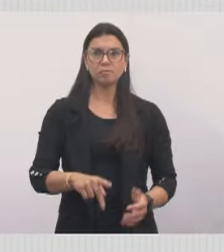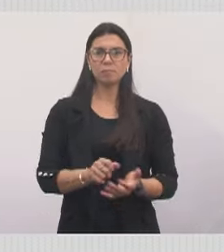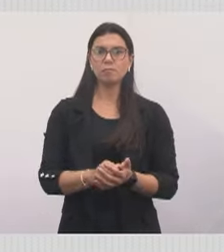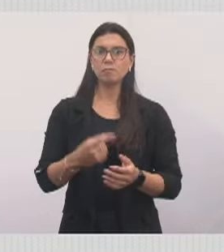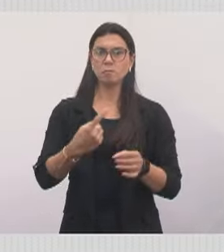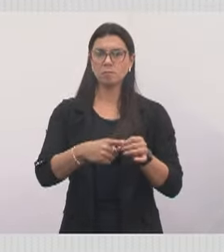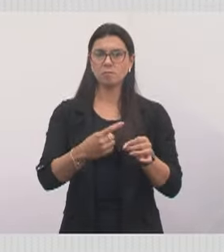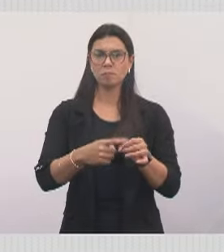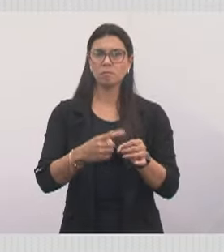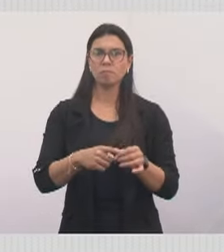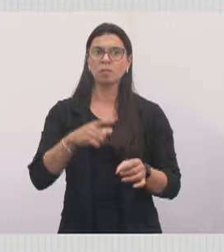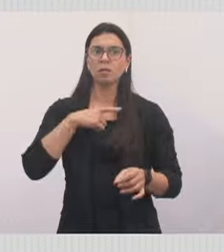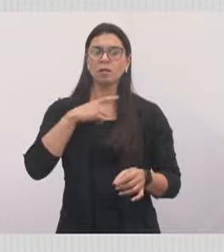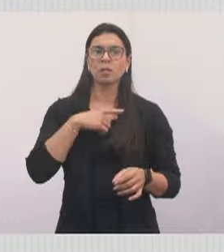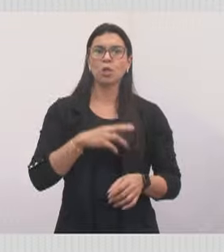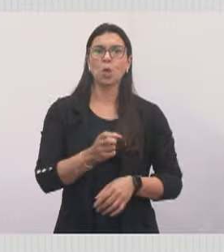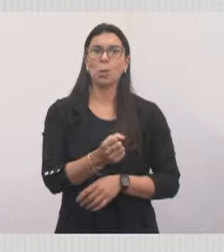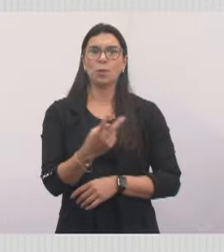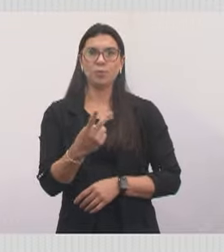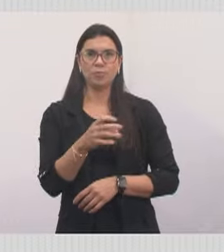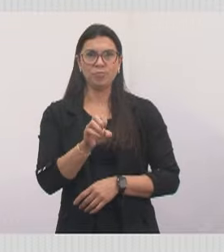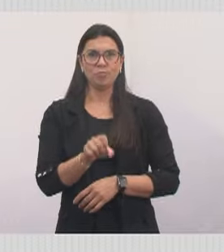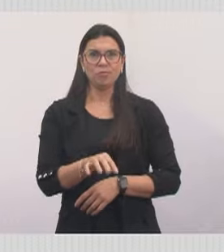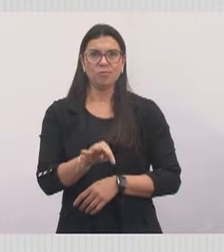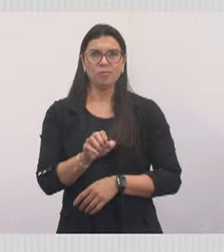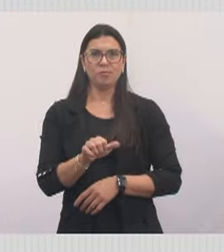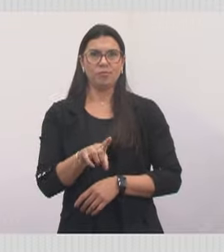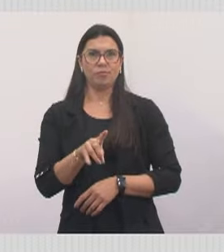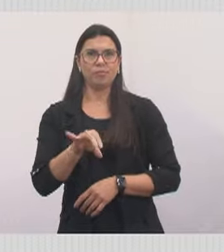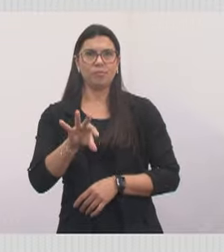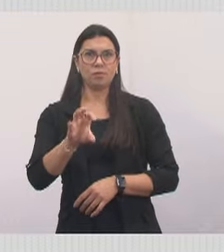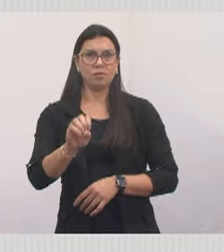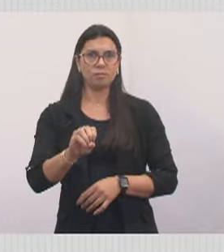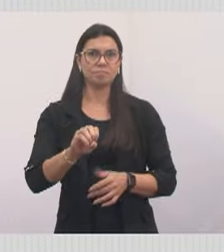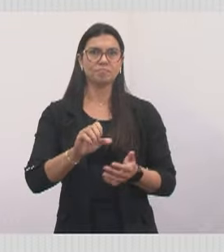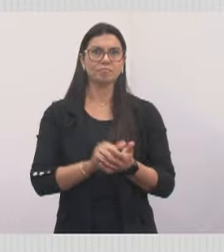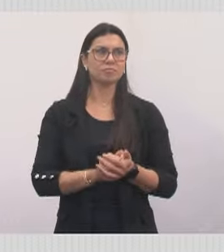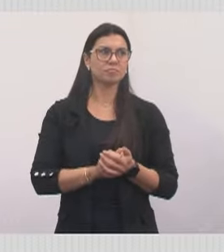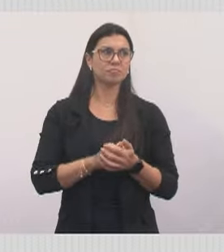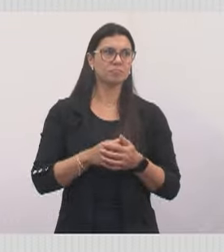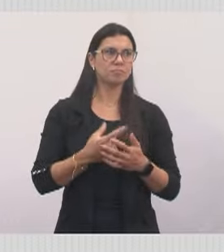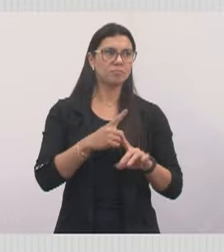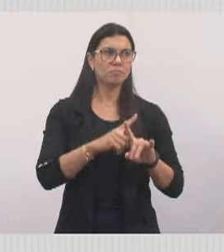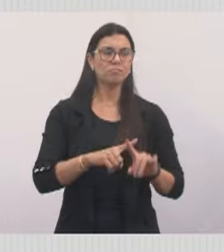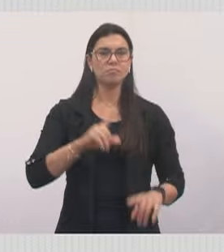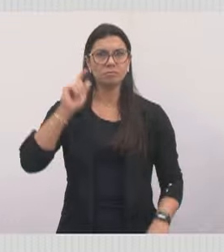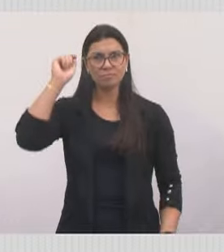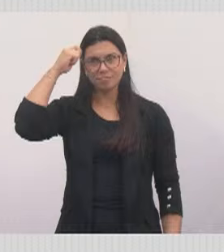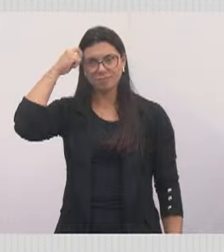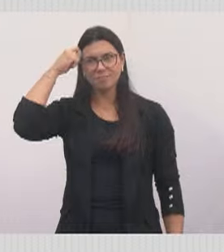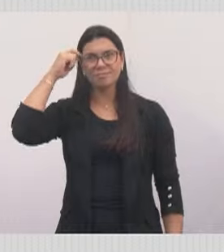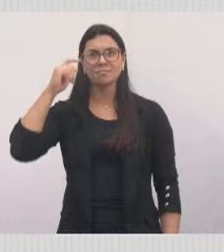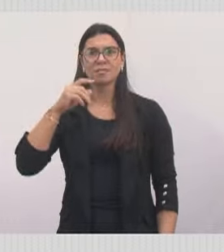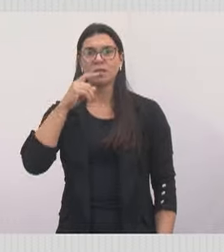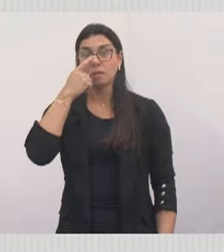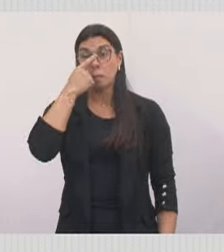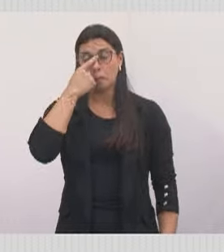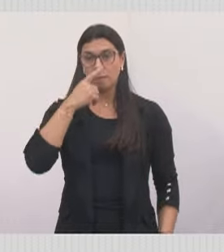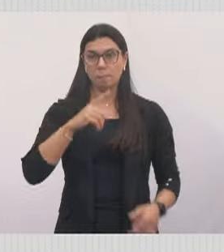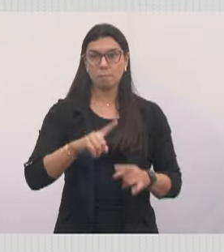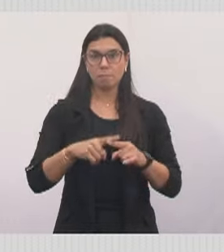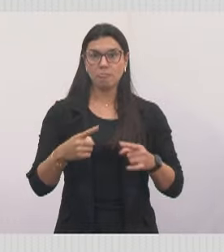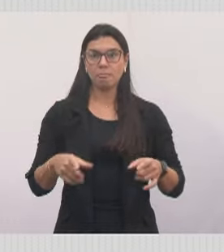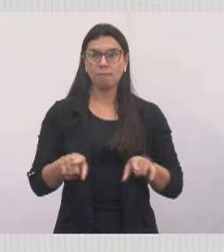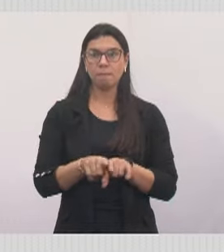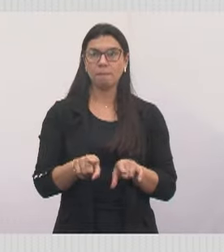né? Nós temos dois estádios e hoje, e o Ponte Preta é um deles. Professor Fernão Leme Paz